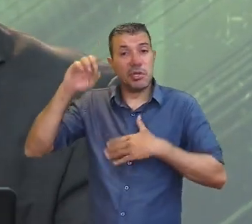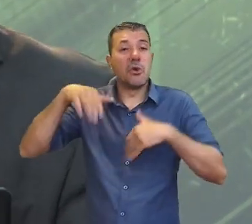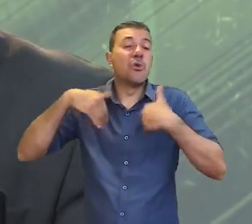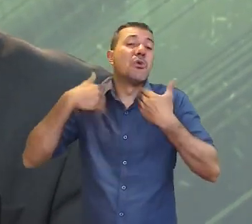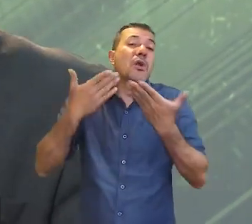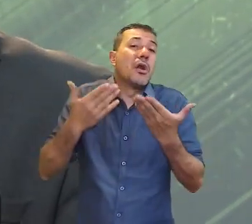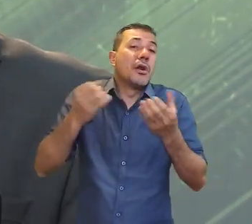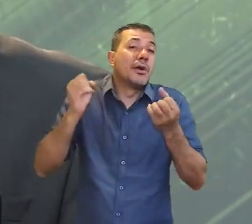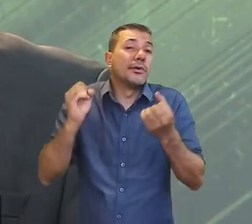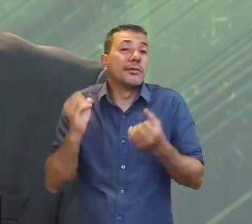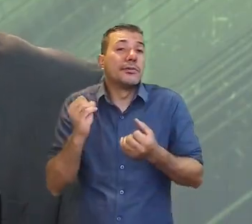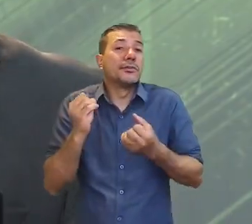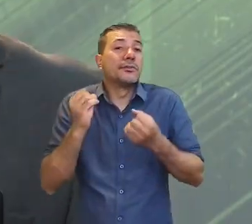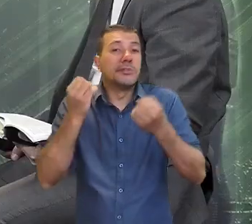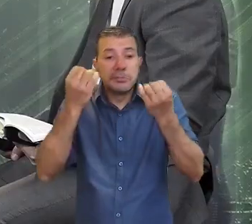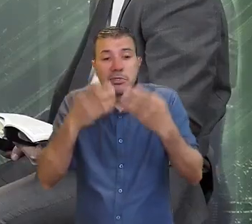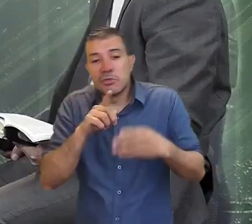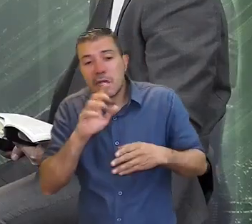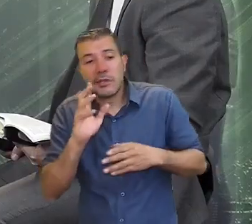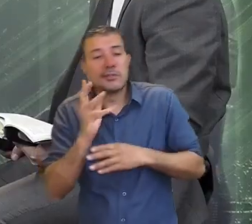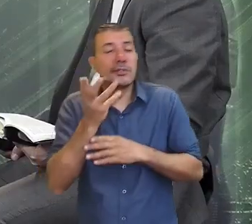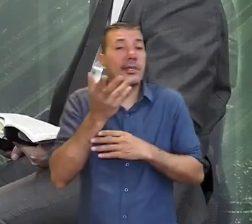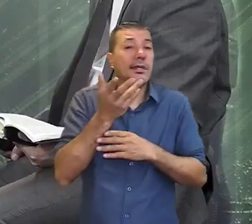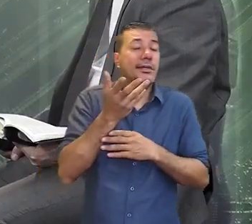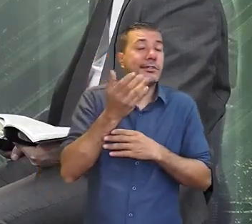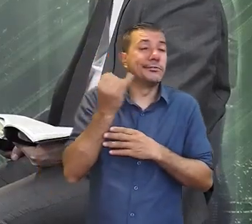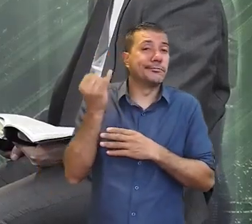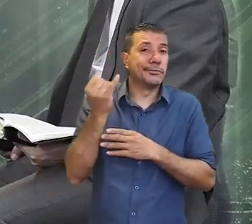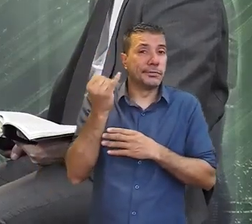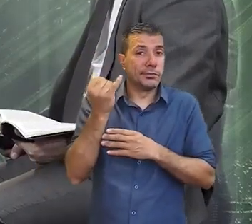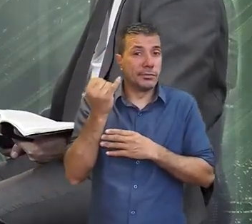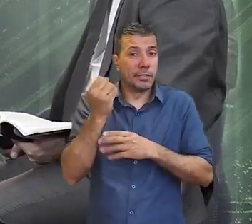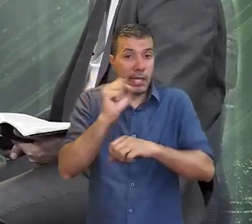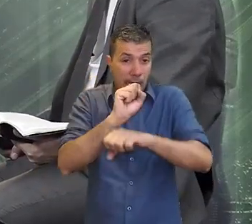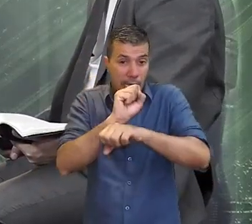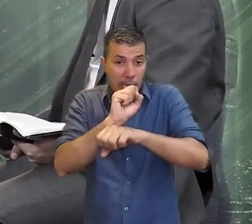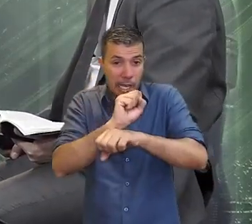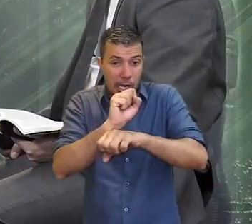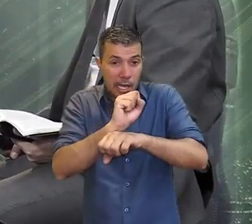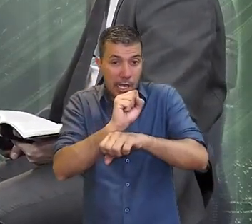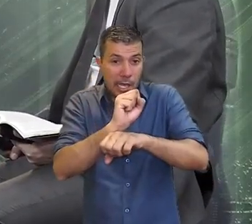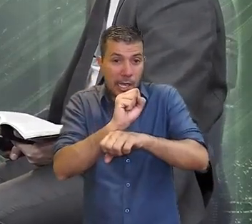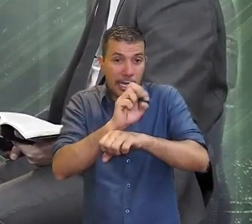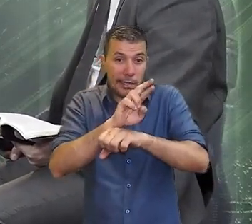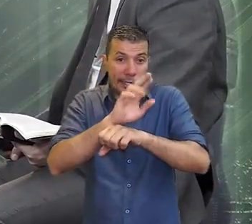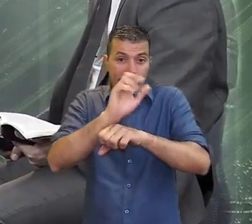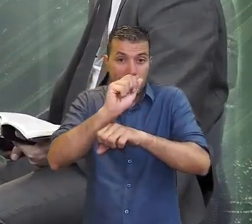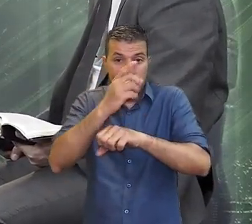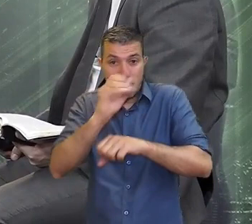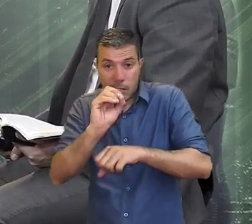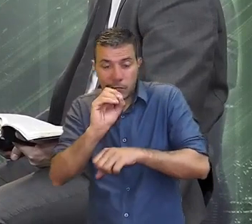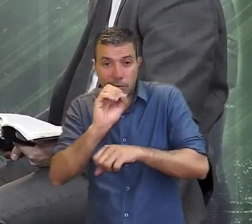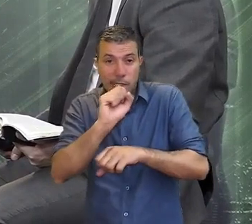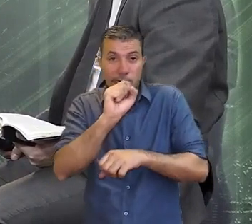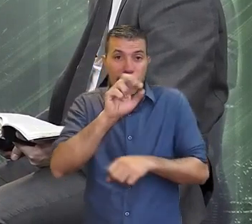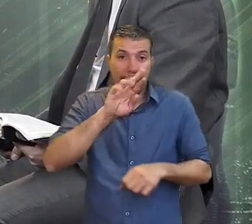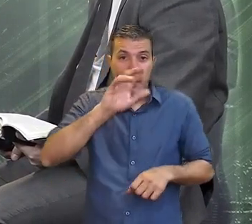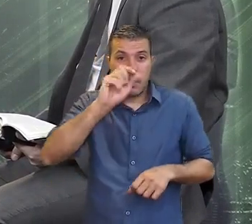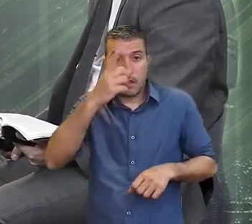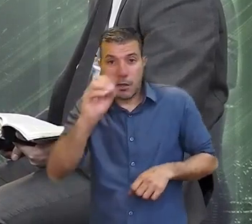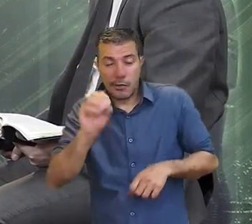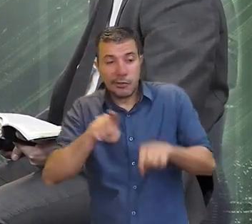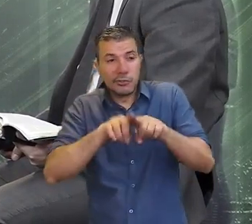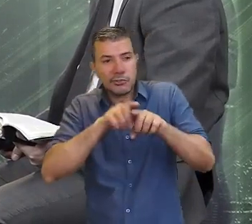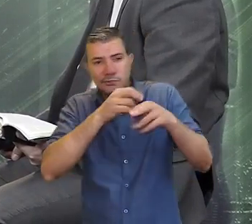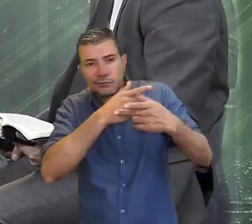correspondência que tem aí com o nosso precedente? É interessante que Arão, ele precisava, no caso de Arão, que foi o primeiro, mas os